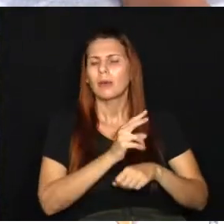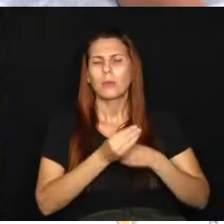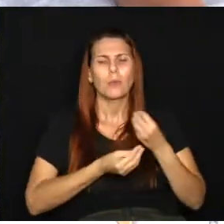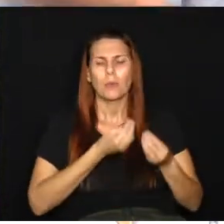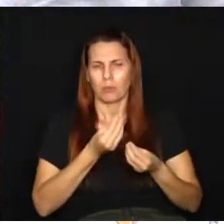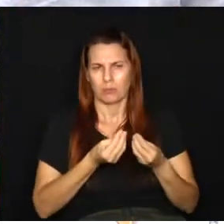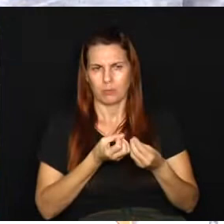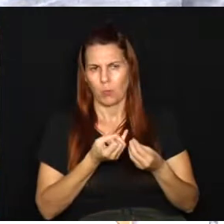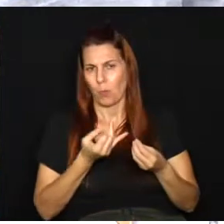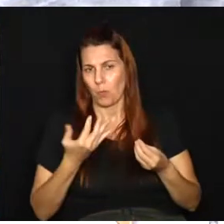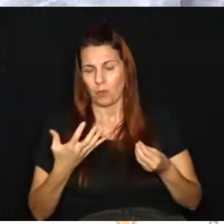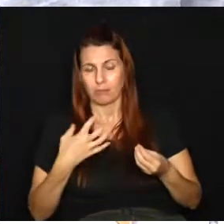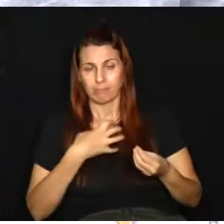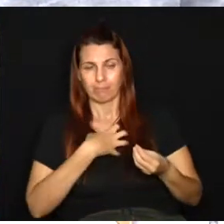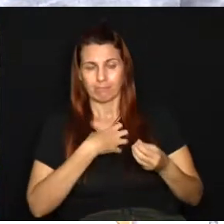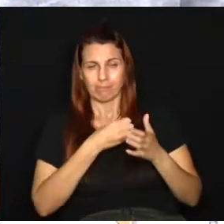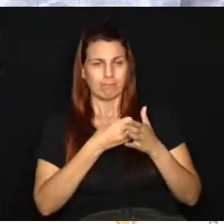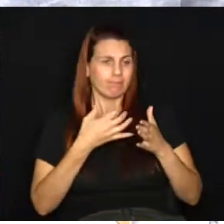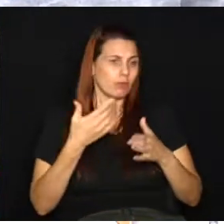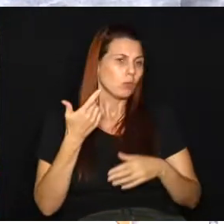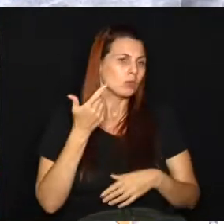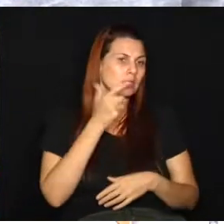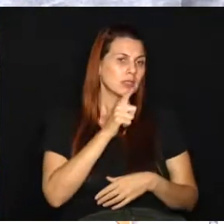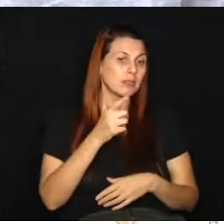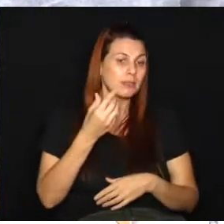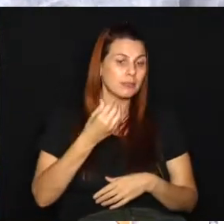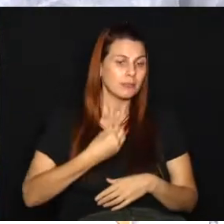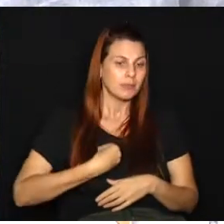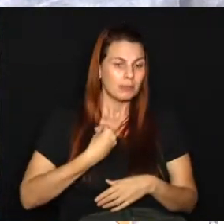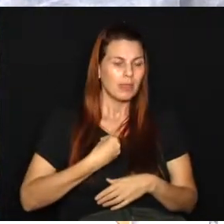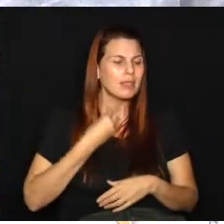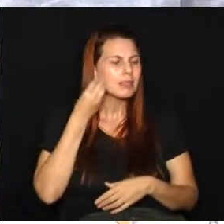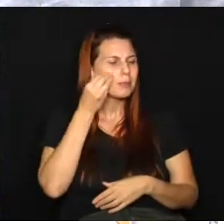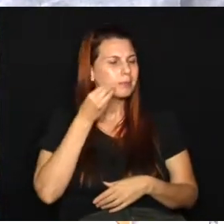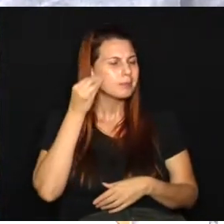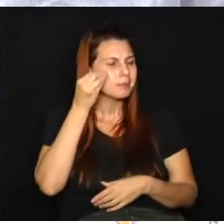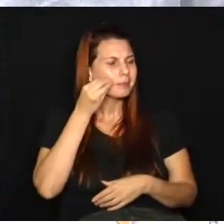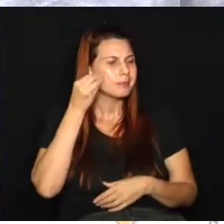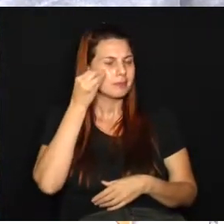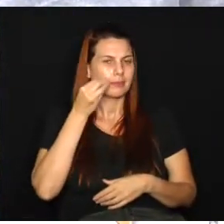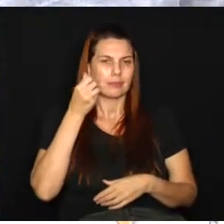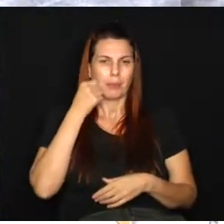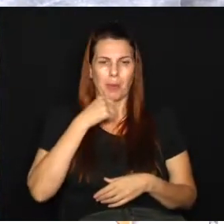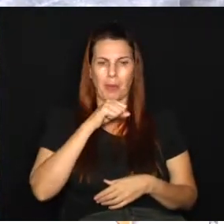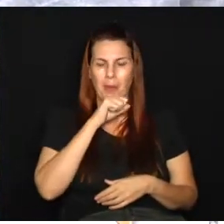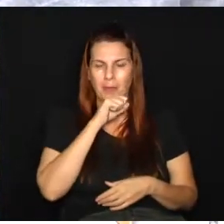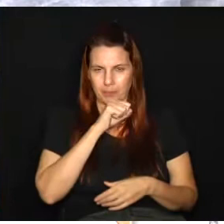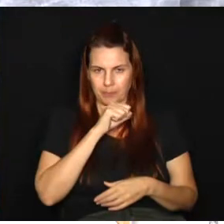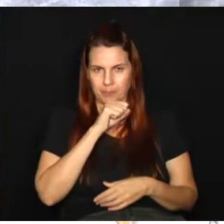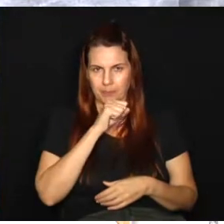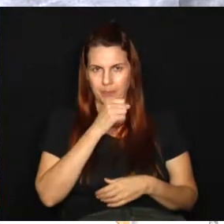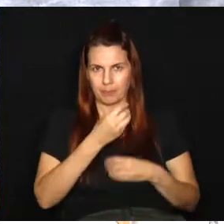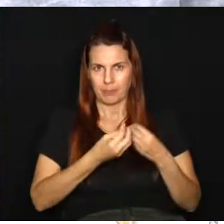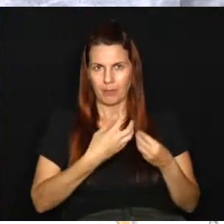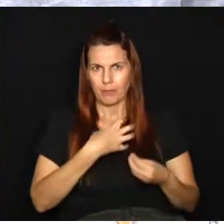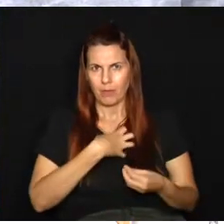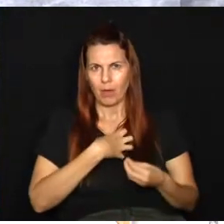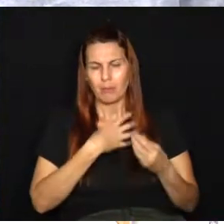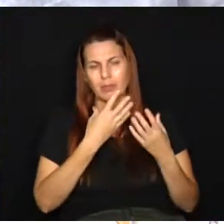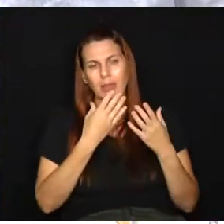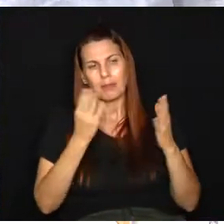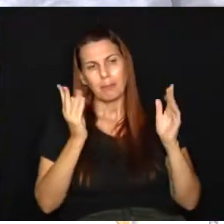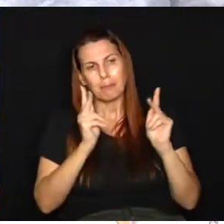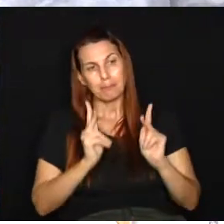as condições que vão ser dadas a você para que você possa viver essa experiência da forma mais tranquila possível,